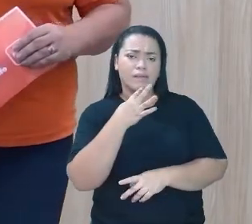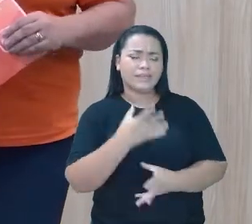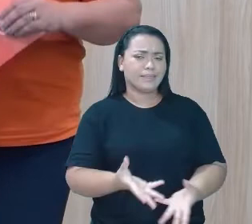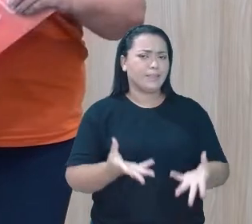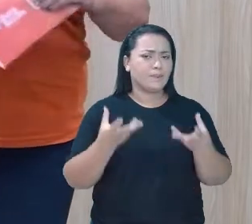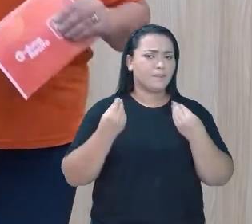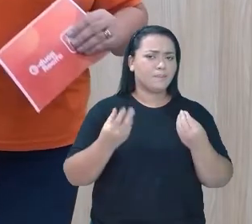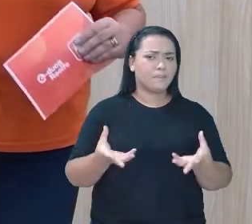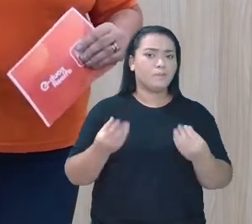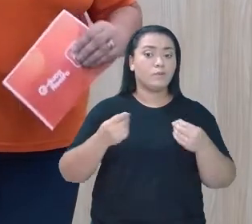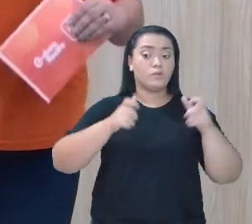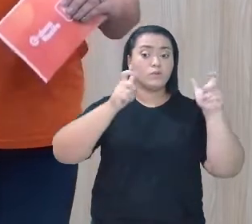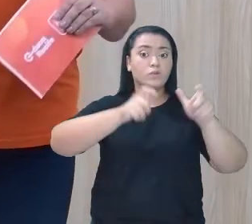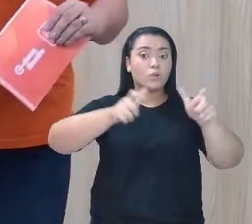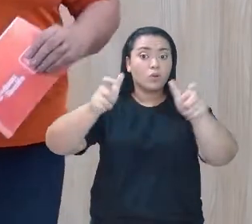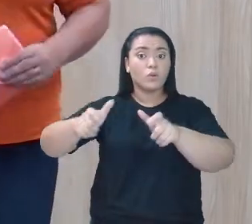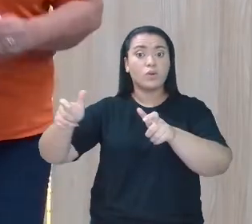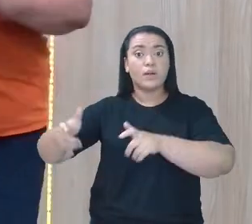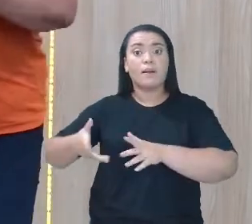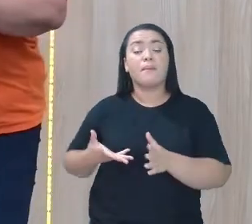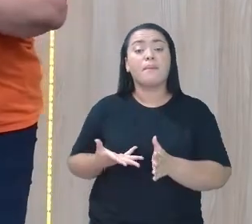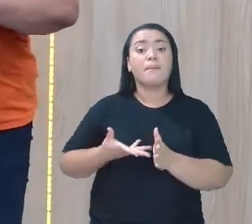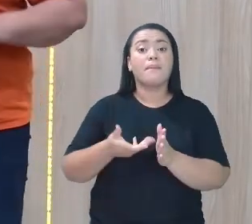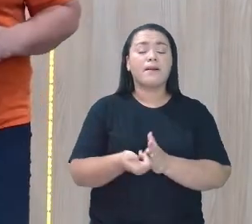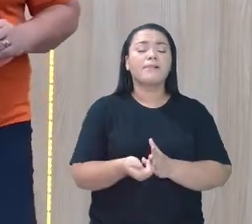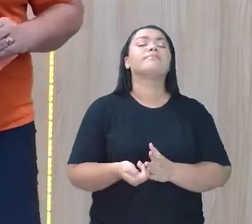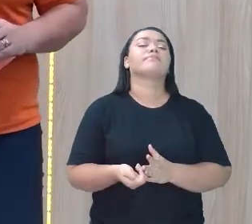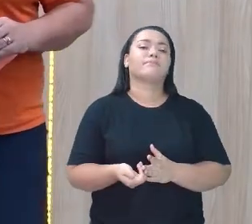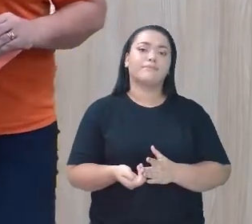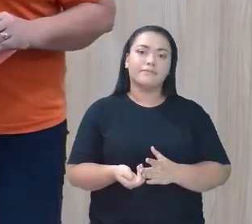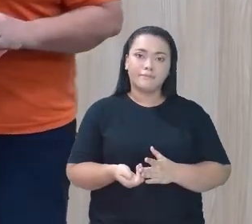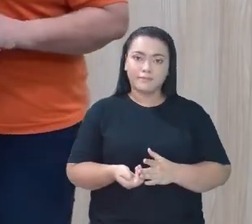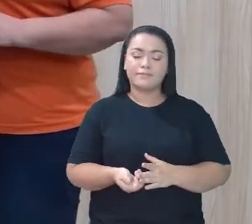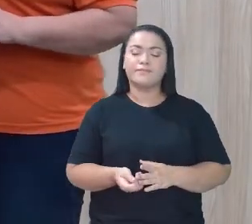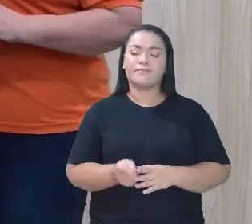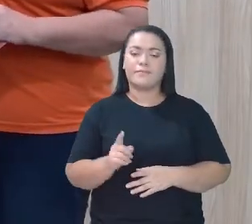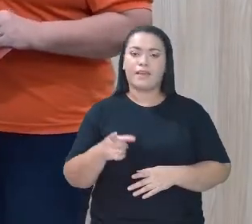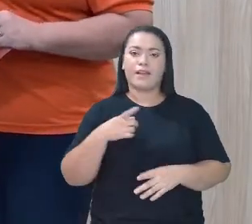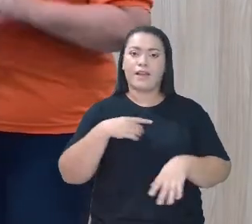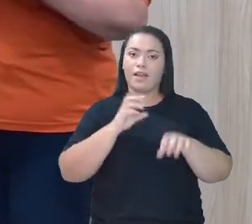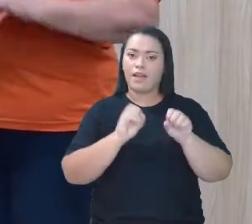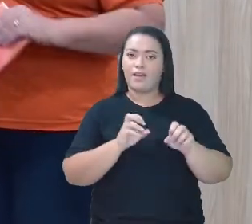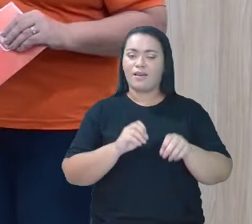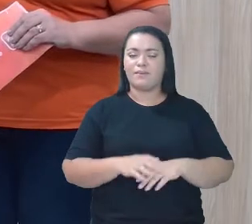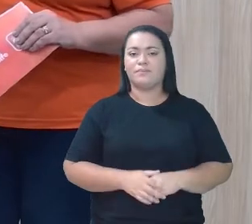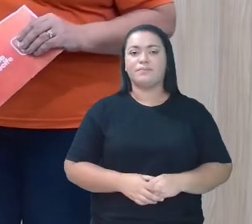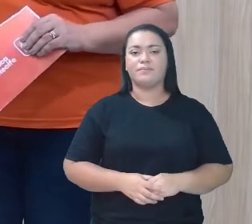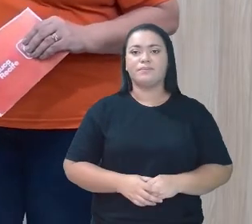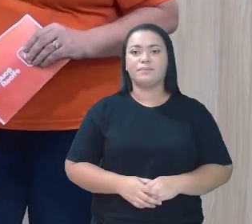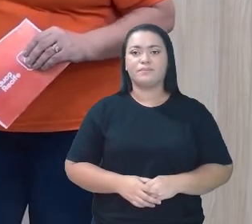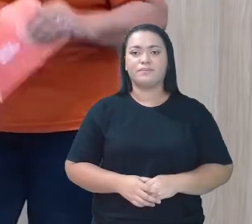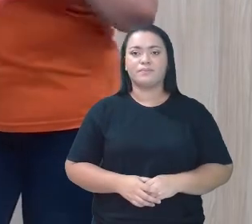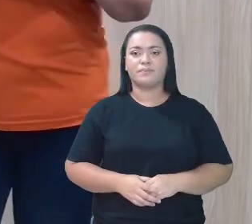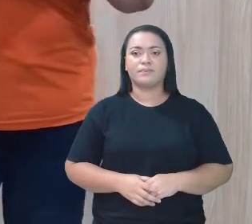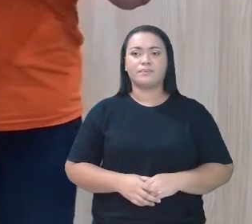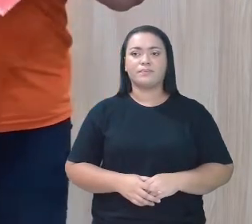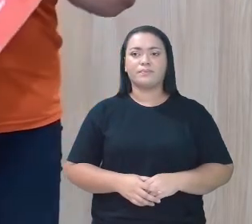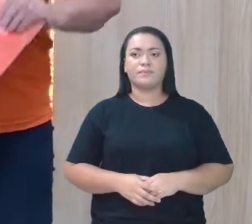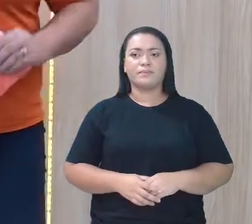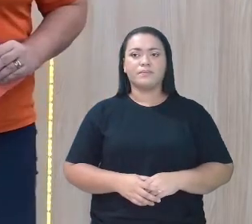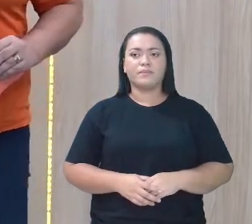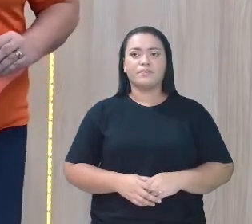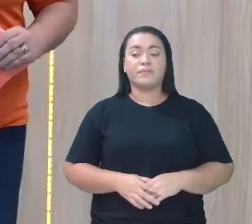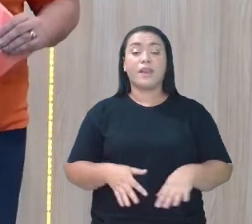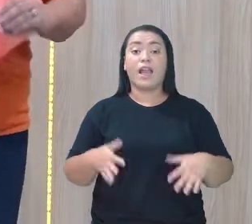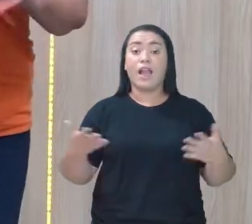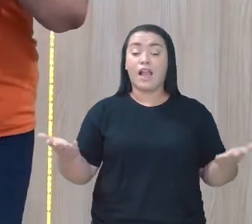coisa aqui, muitos lugares incríveis vão servir aqui para nossas aulas. O que é que eu tenho mais?